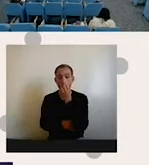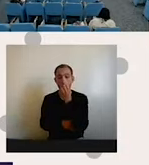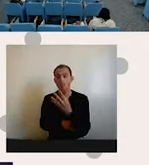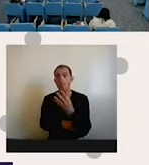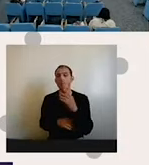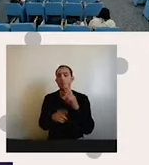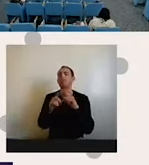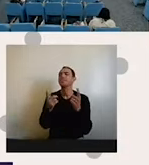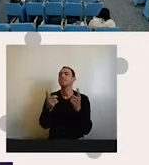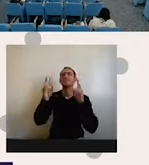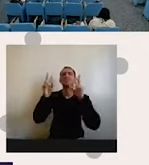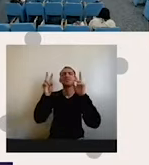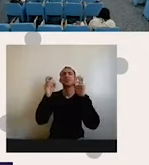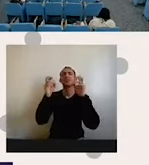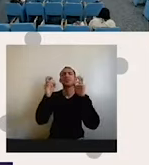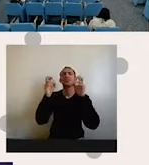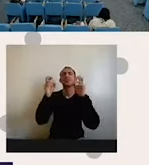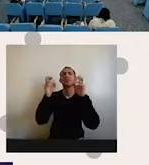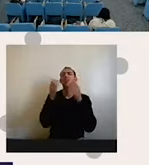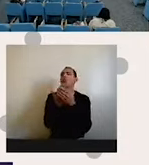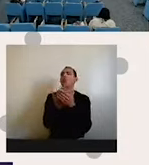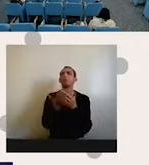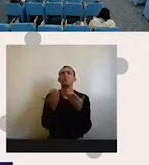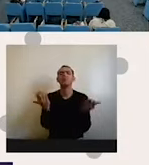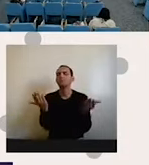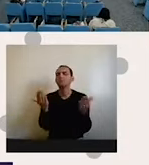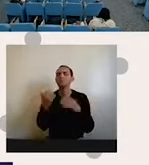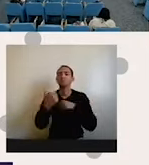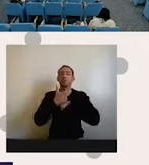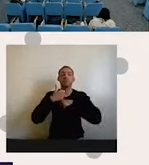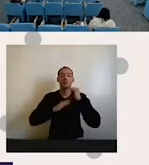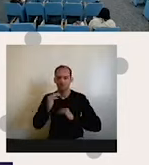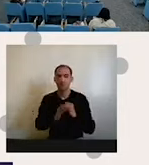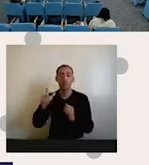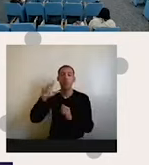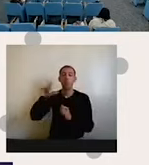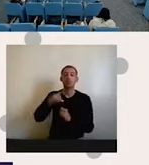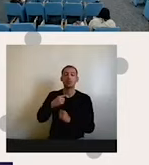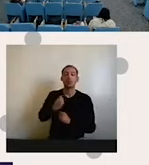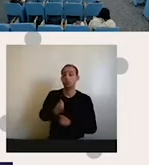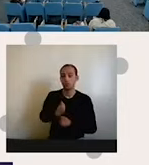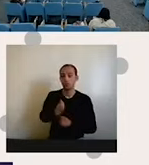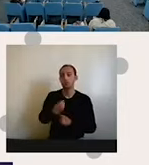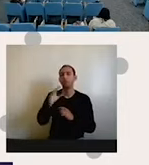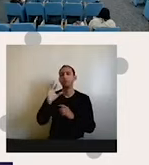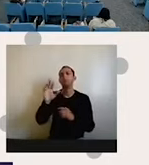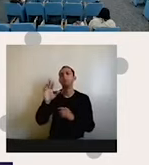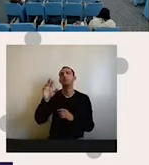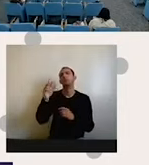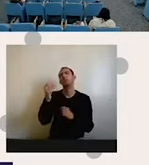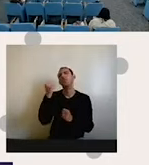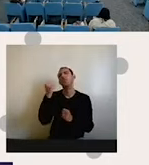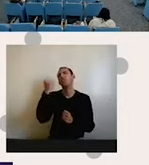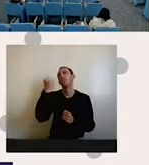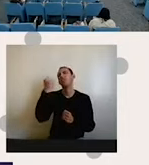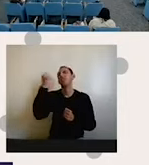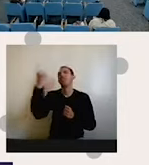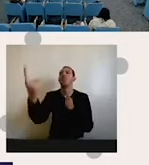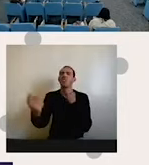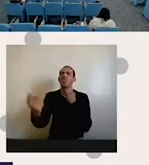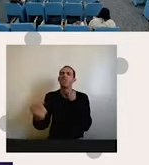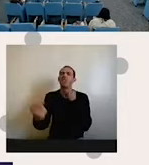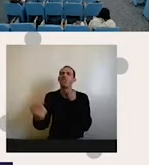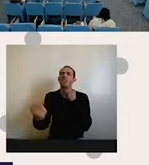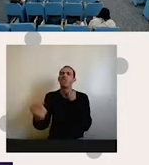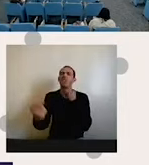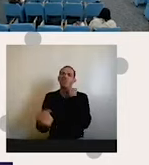Assim, é uma coisa tão rara que, quando aparecer, a gente avisa o colega: olha, você viu, tem um aqui, porque não existe.